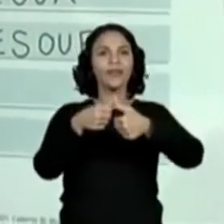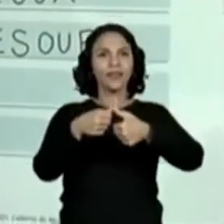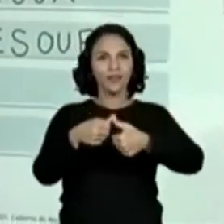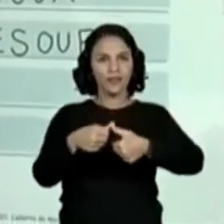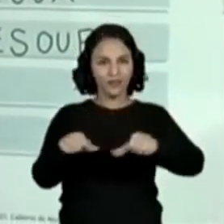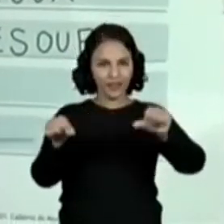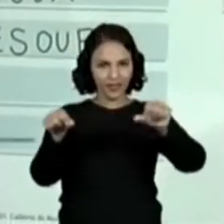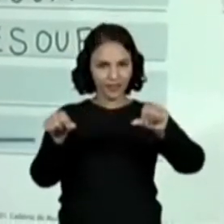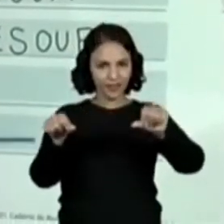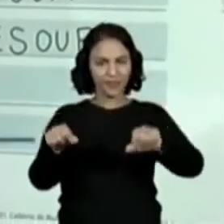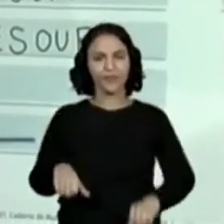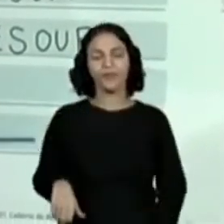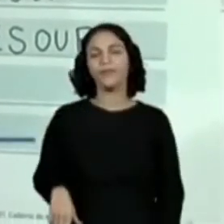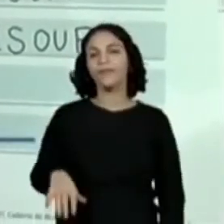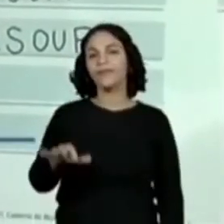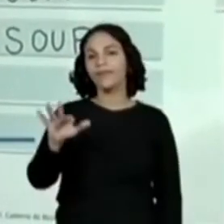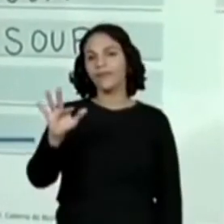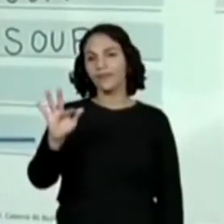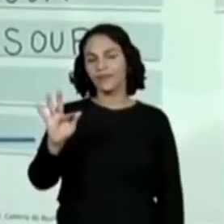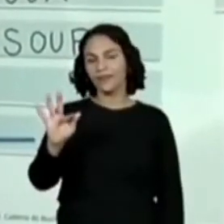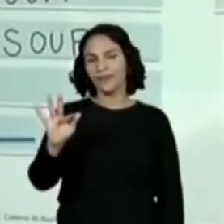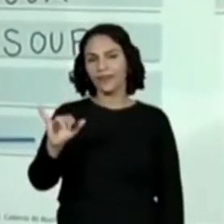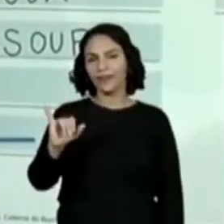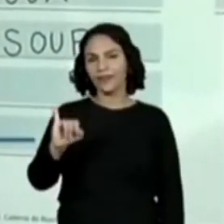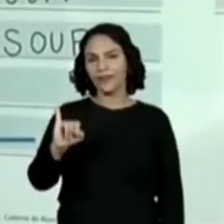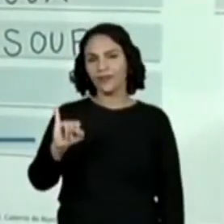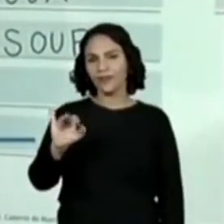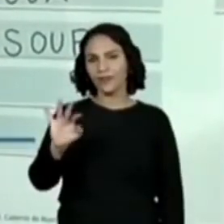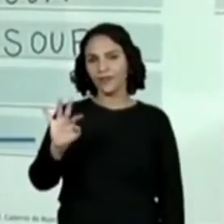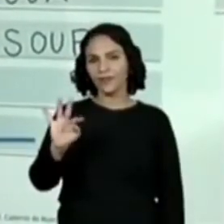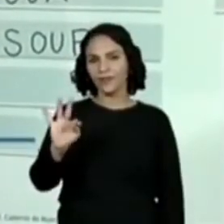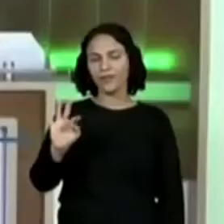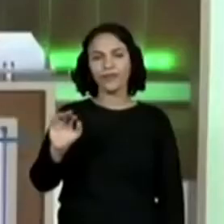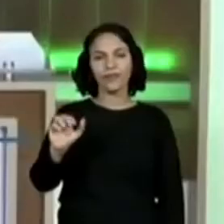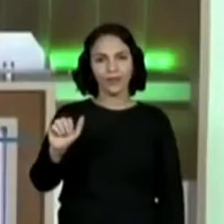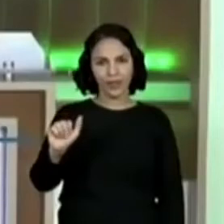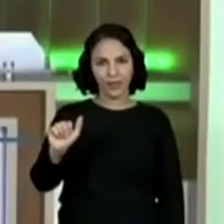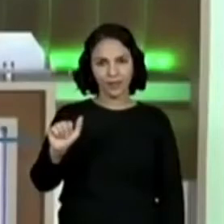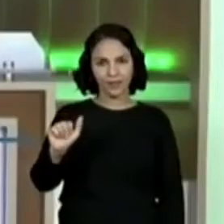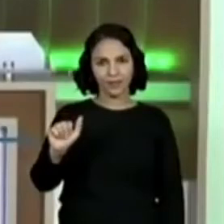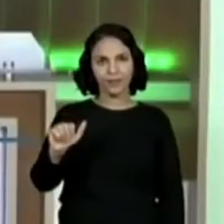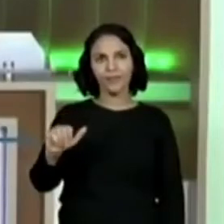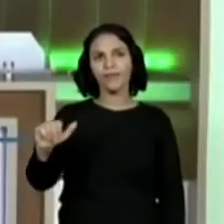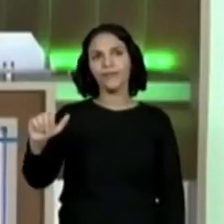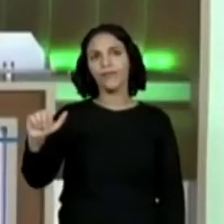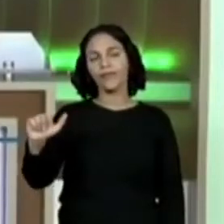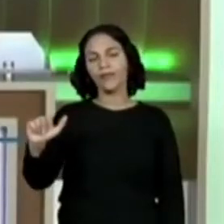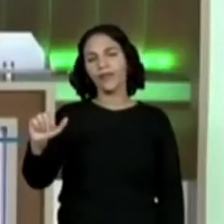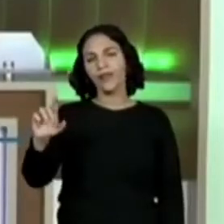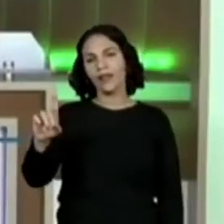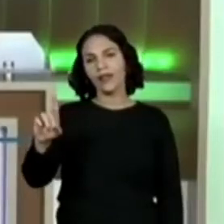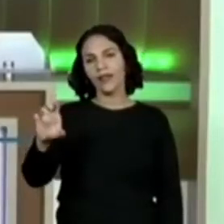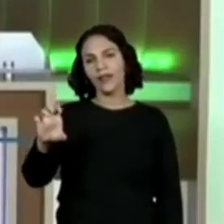fita adesiva para confeccionar essa caixa. Vamos identificar onde está a fita adesiva olhando